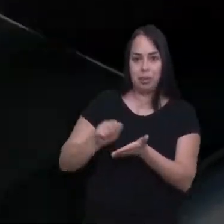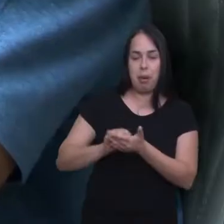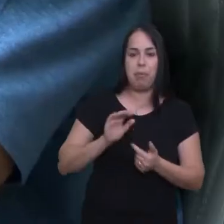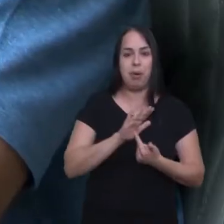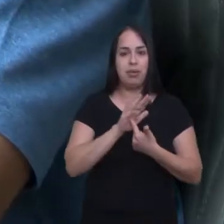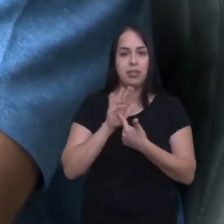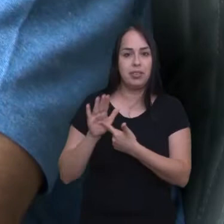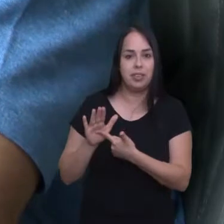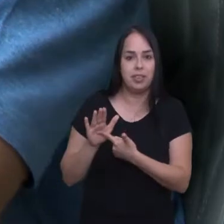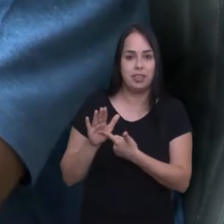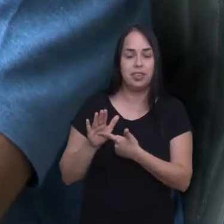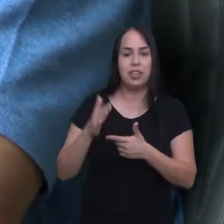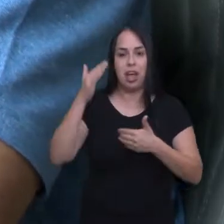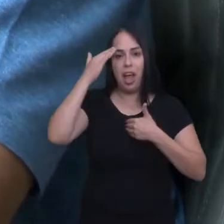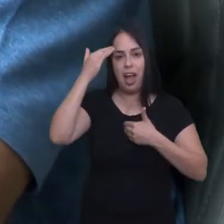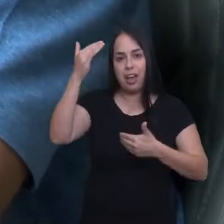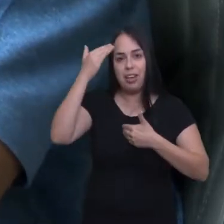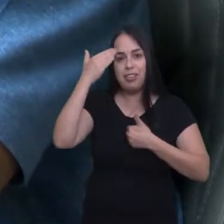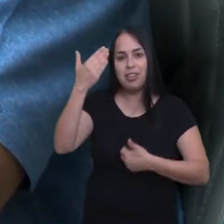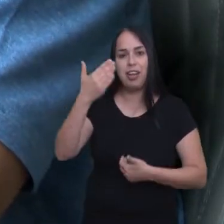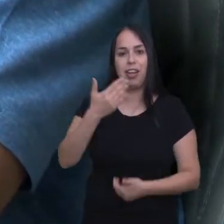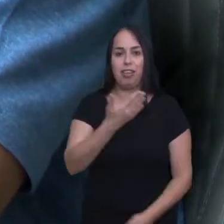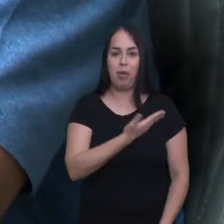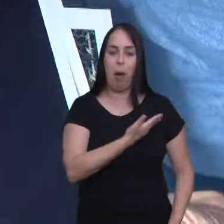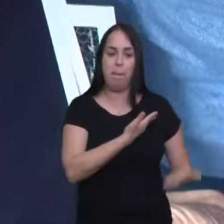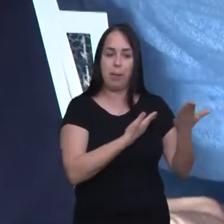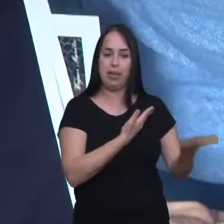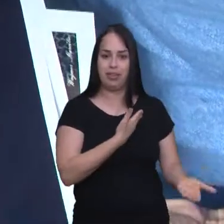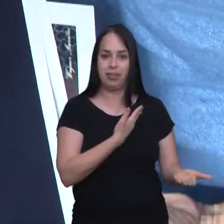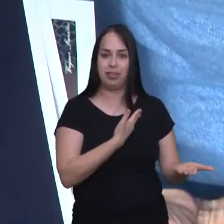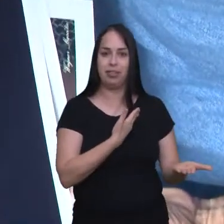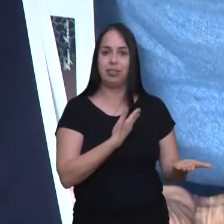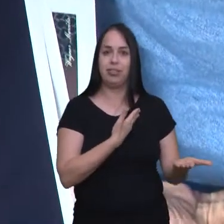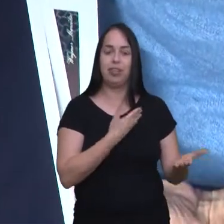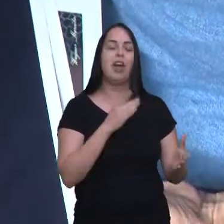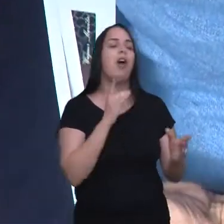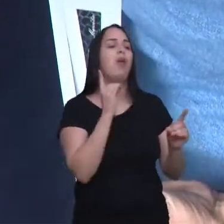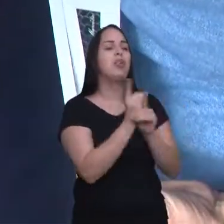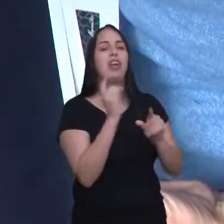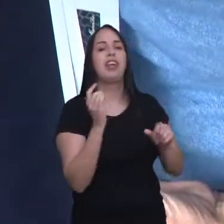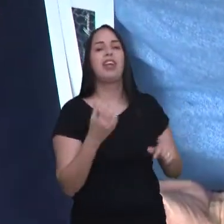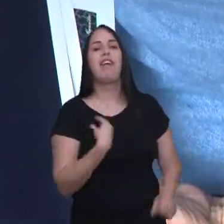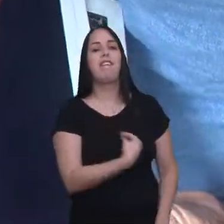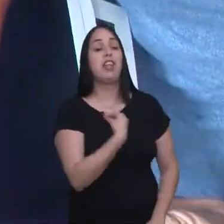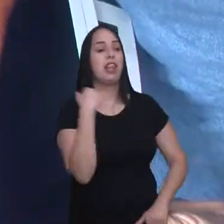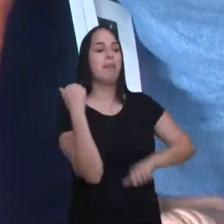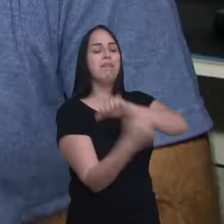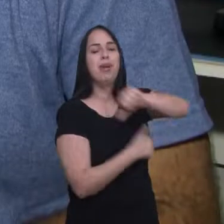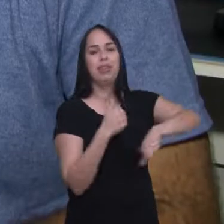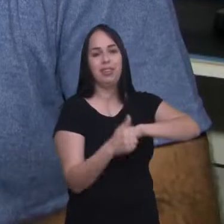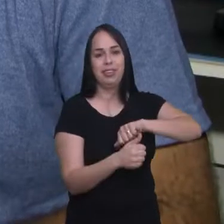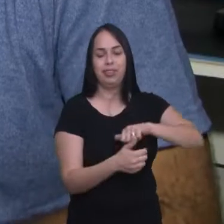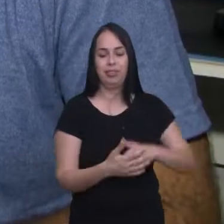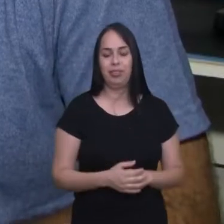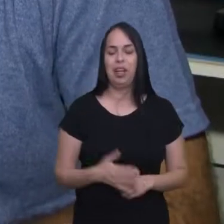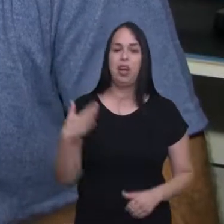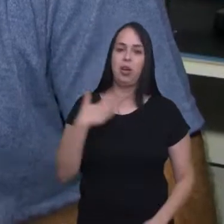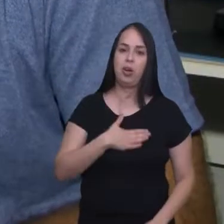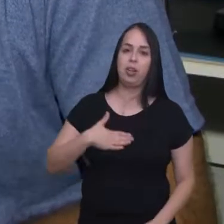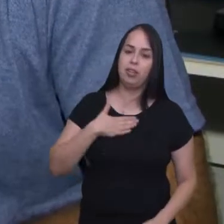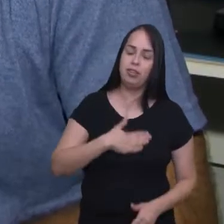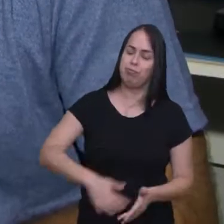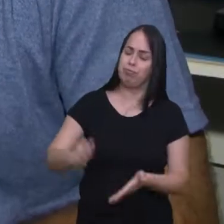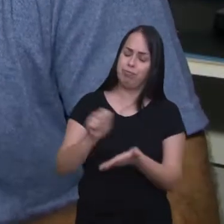registrar e agradecer pela amizade que teve com o Sr. Shiodi, um encontro que mudou a vida dele. Eu sempre gostei muito